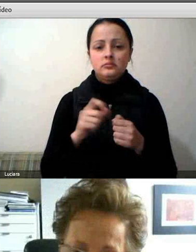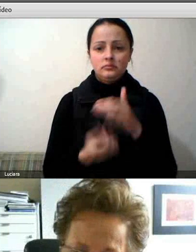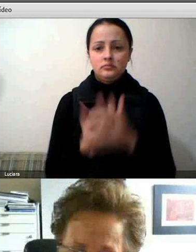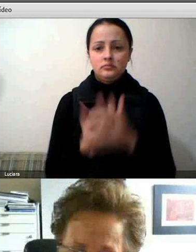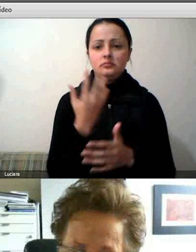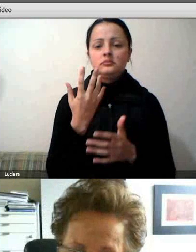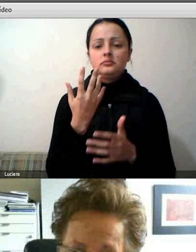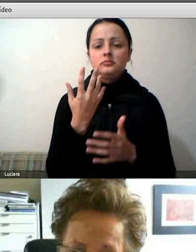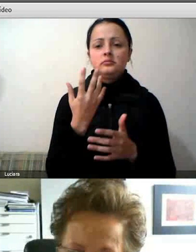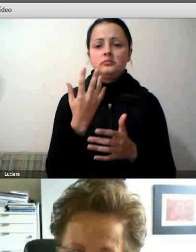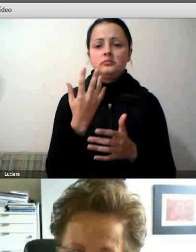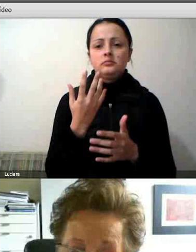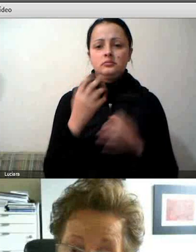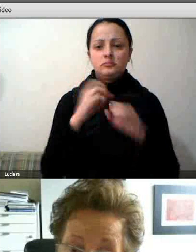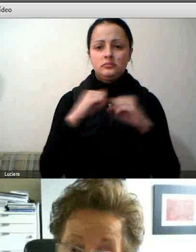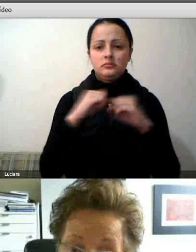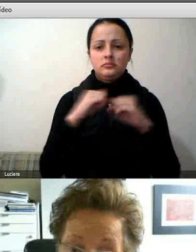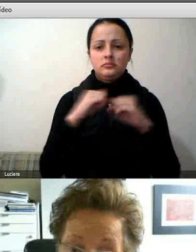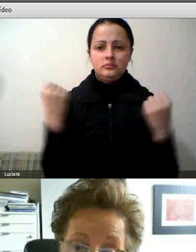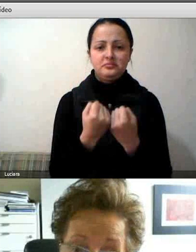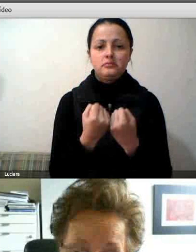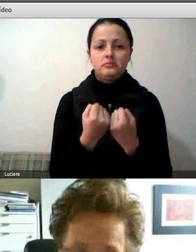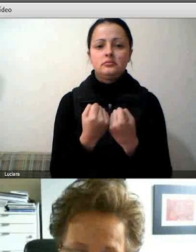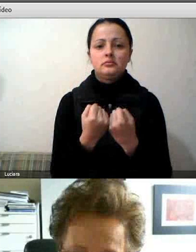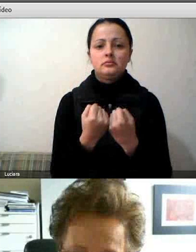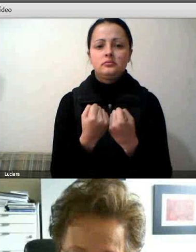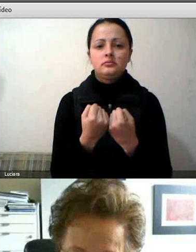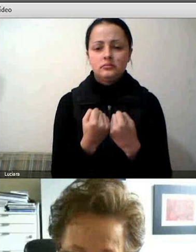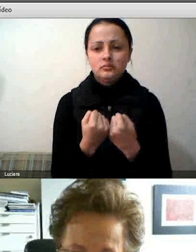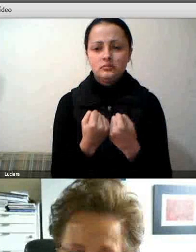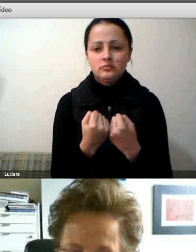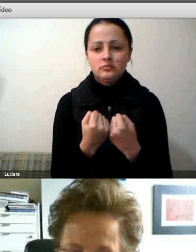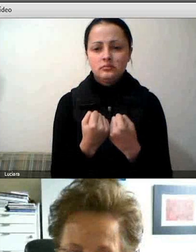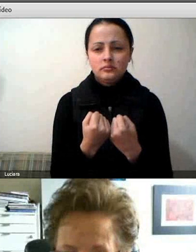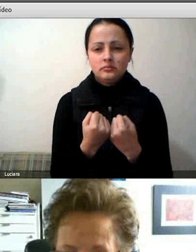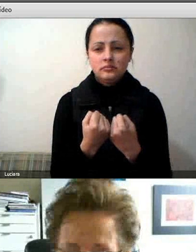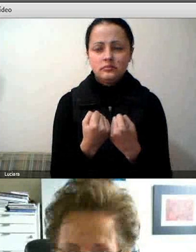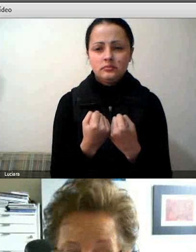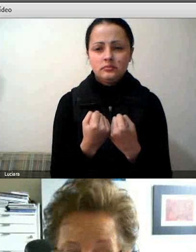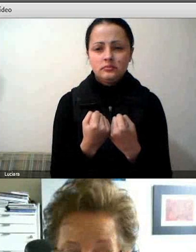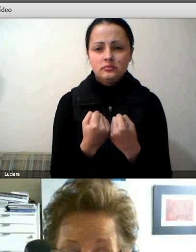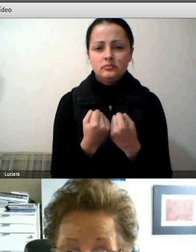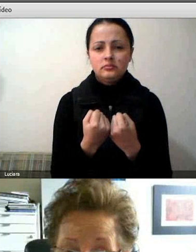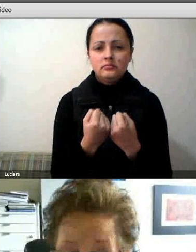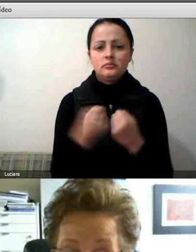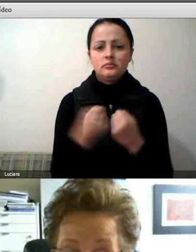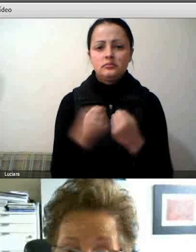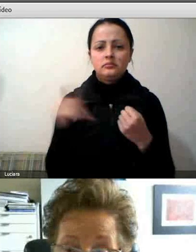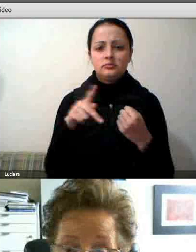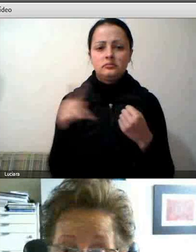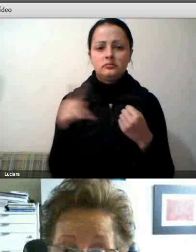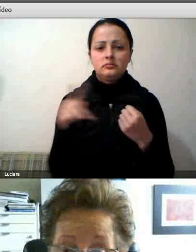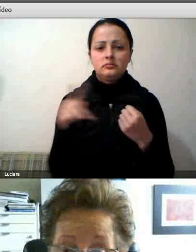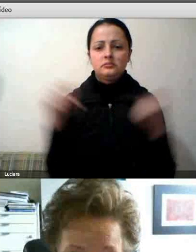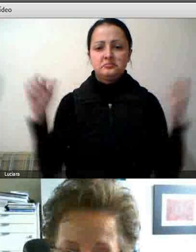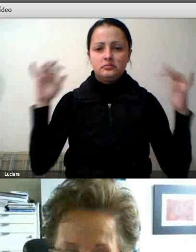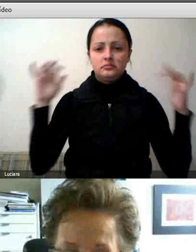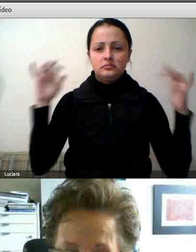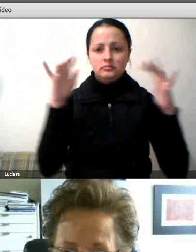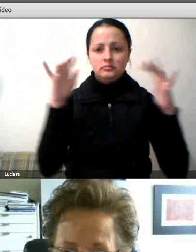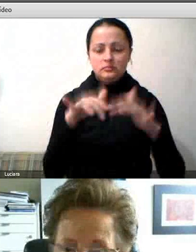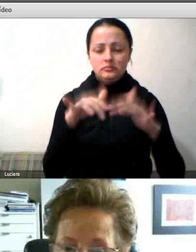fazíamos os eventos aqui, eles vinham de ônibus, vinham pela estrada de ônibus, lotados